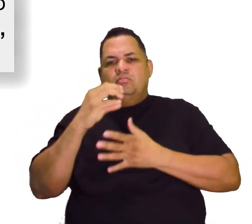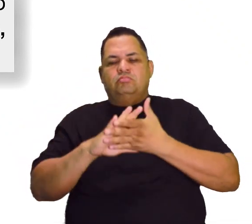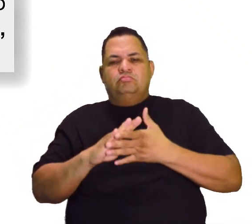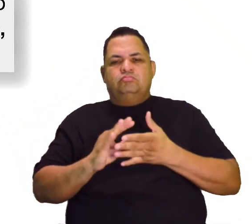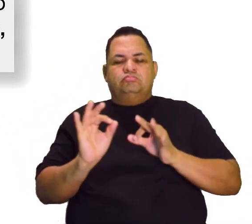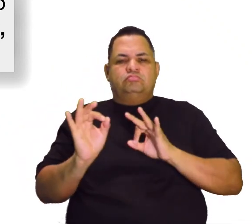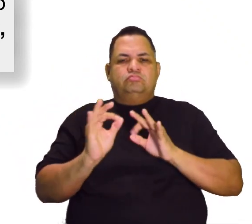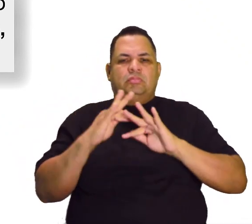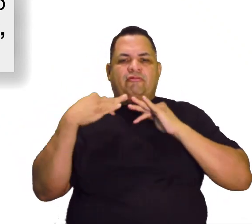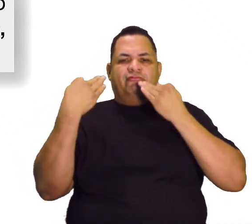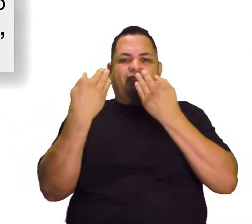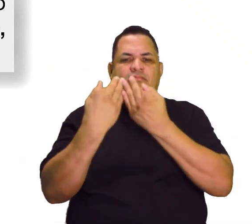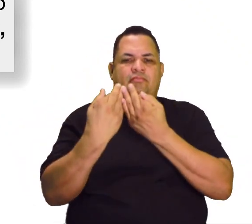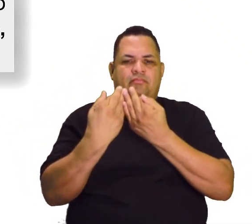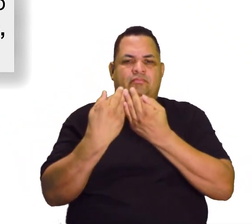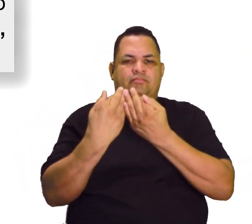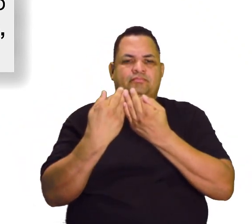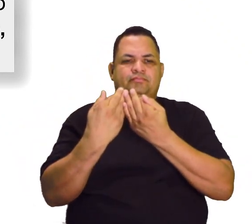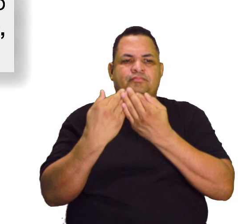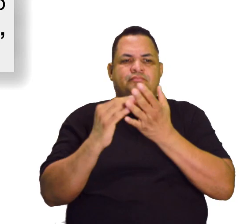vai ficando. Então,